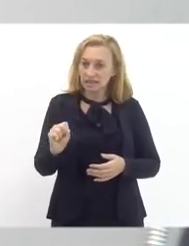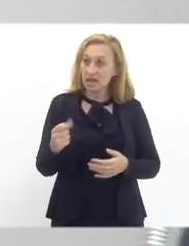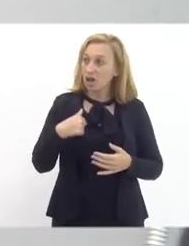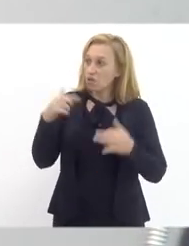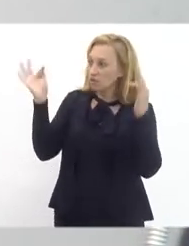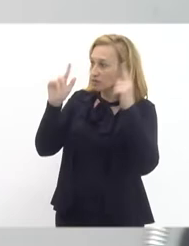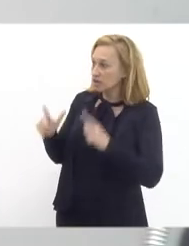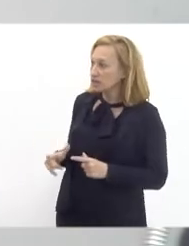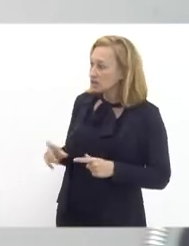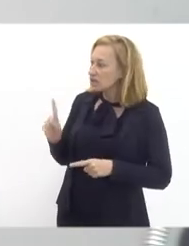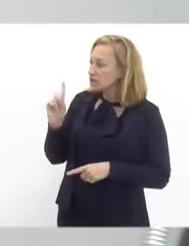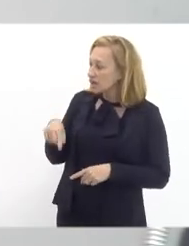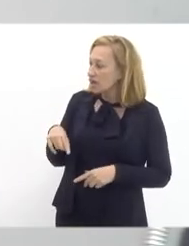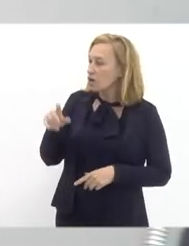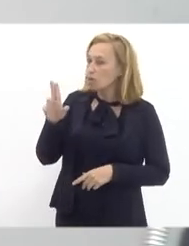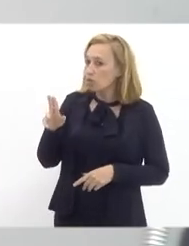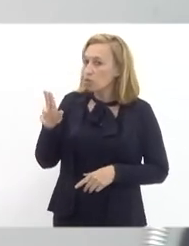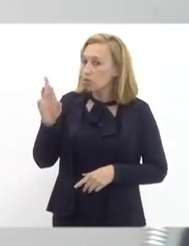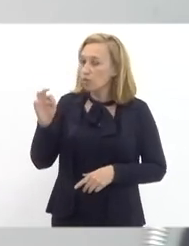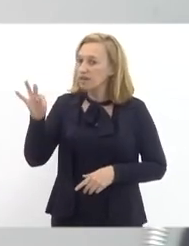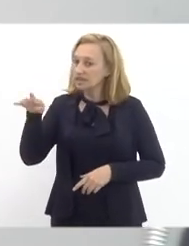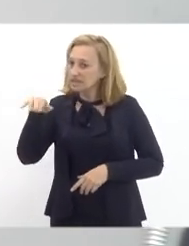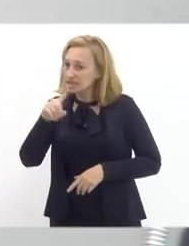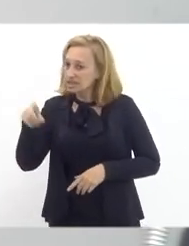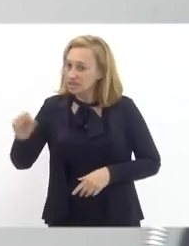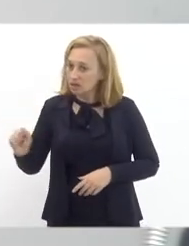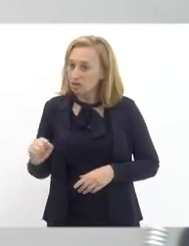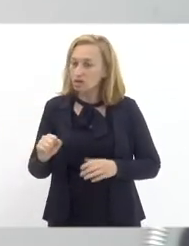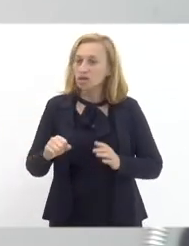é a urbanização que vai direcionar todo o